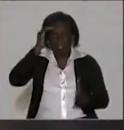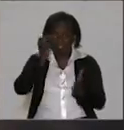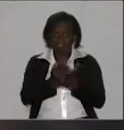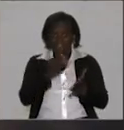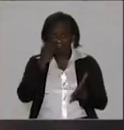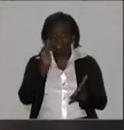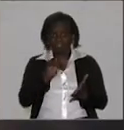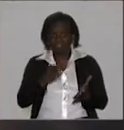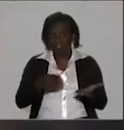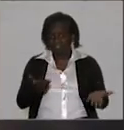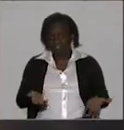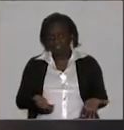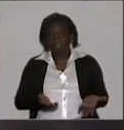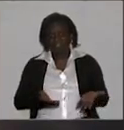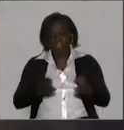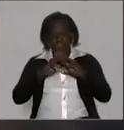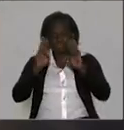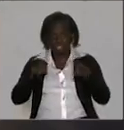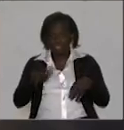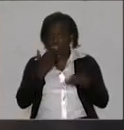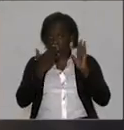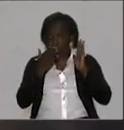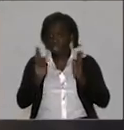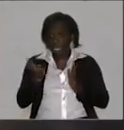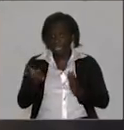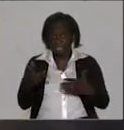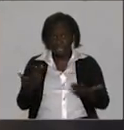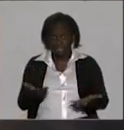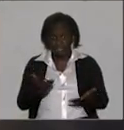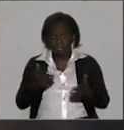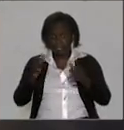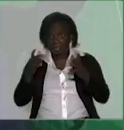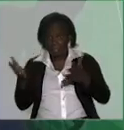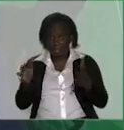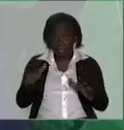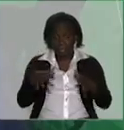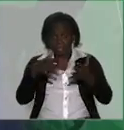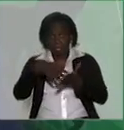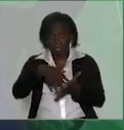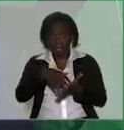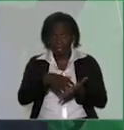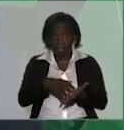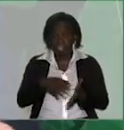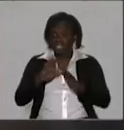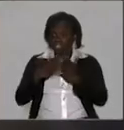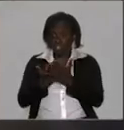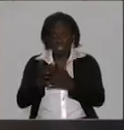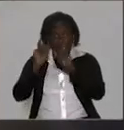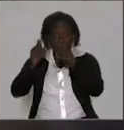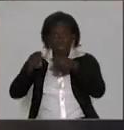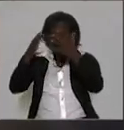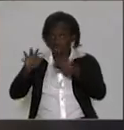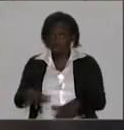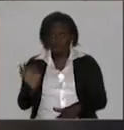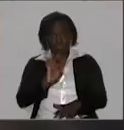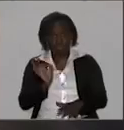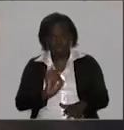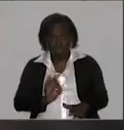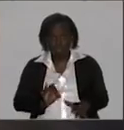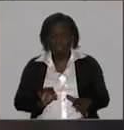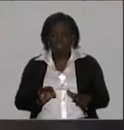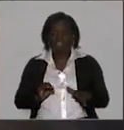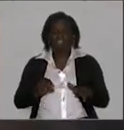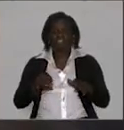cumpriu. O Estado não cumpriu com a sua parte. O Museu de Índio está lá, cai não cai, qualquer dia cai. A escola não foi demolida. A escola não